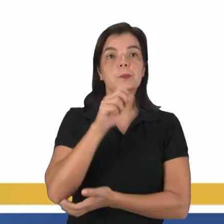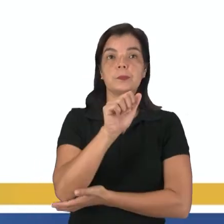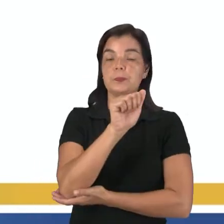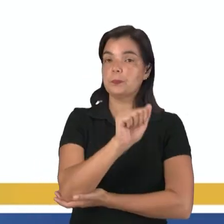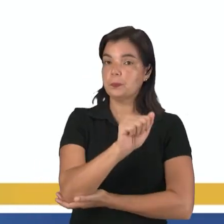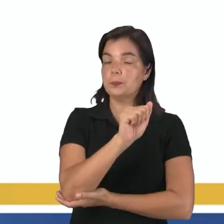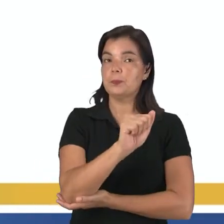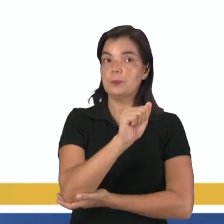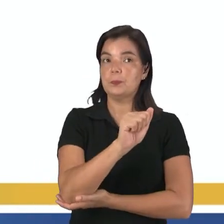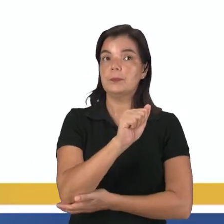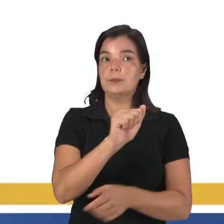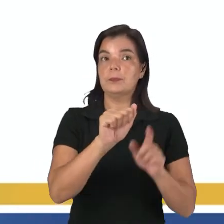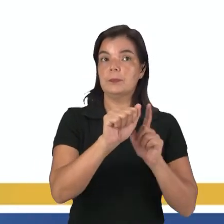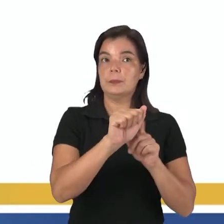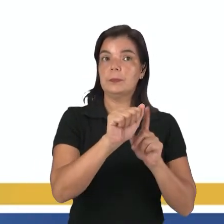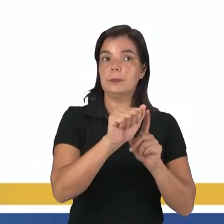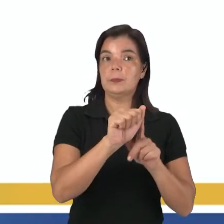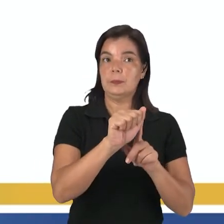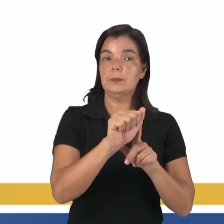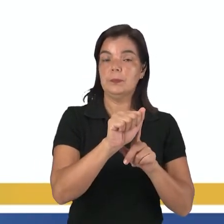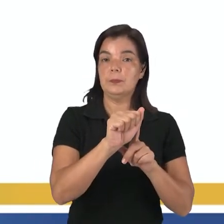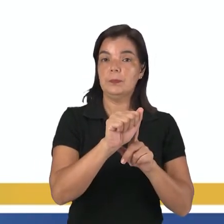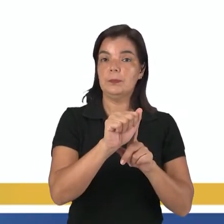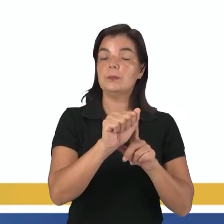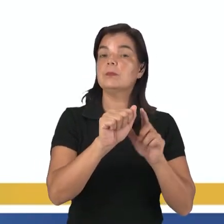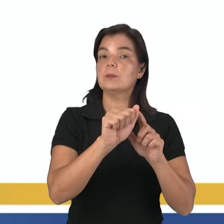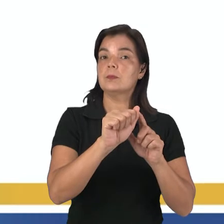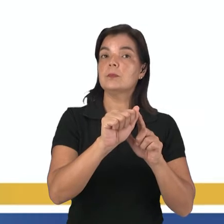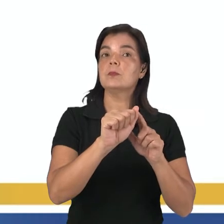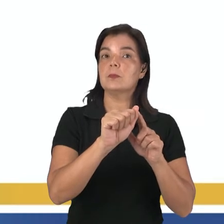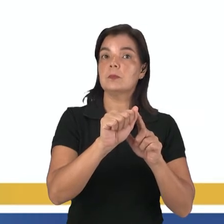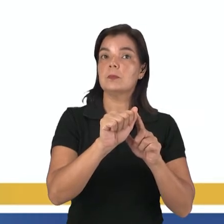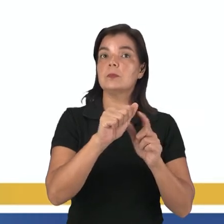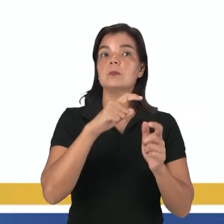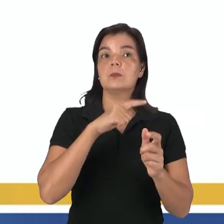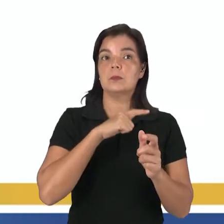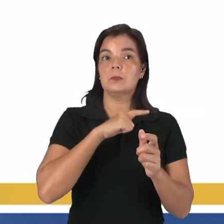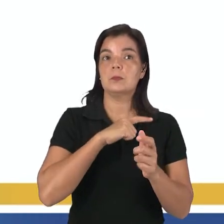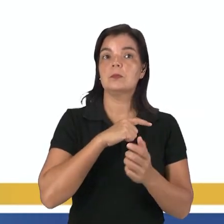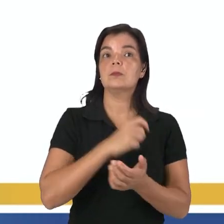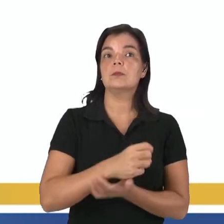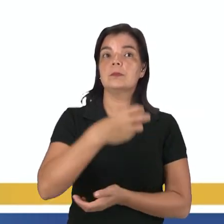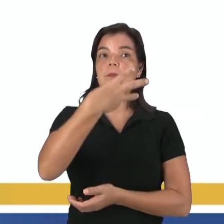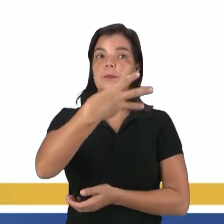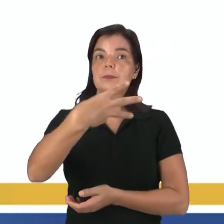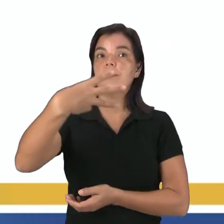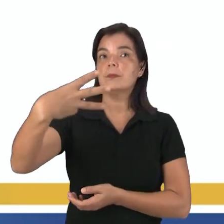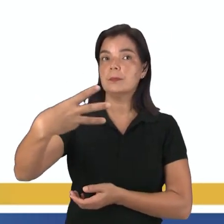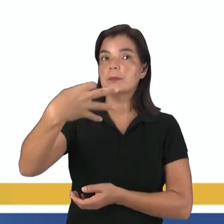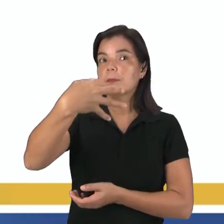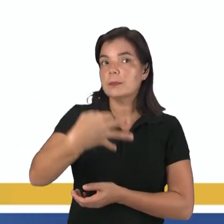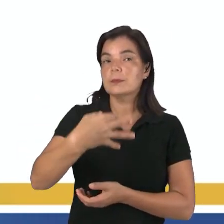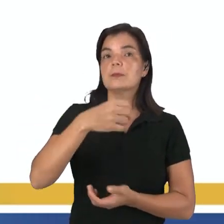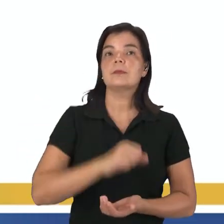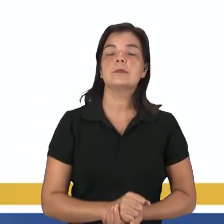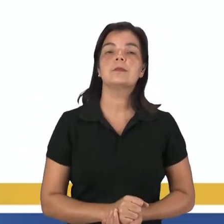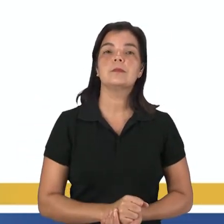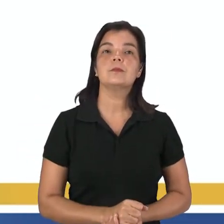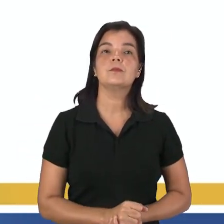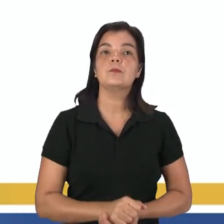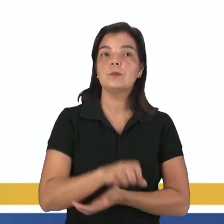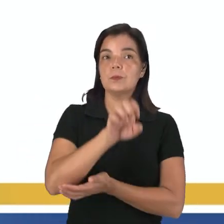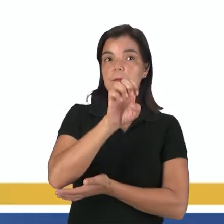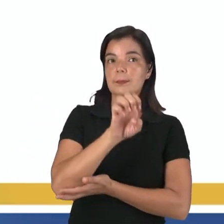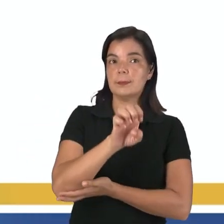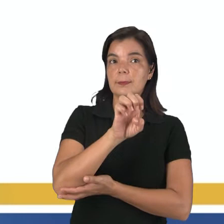aí pelo.ar né o vértice A né que seria o nosso. Lá em ele tem coordenadas 33 é